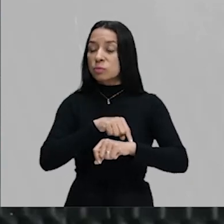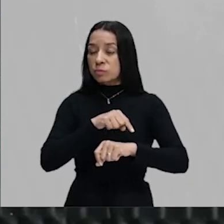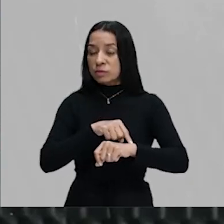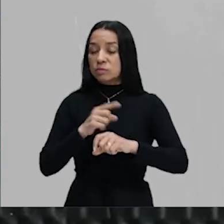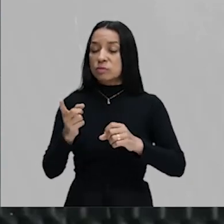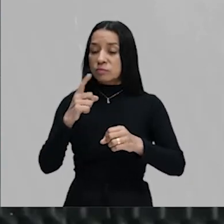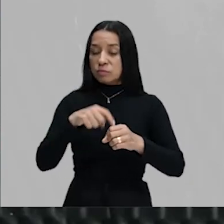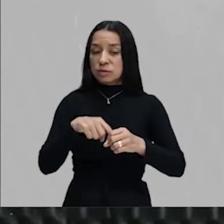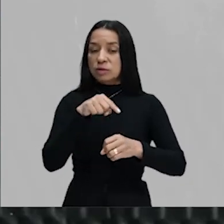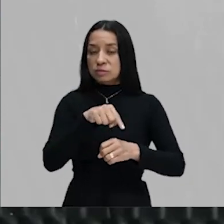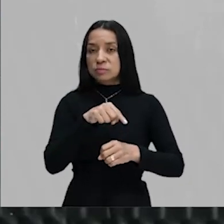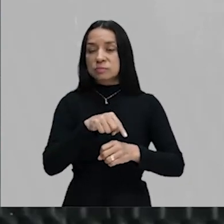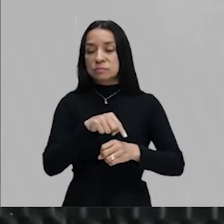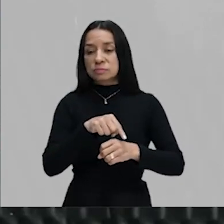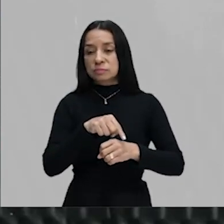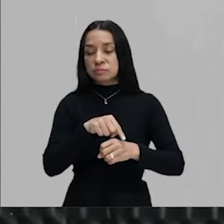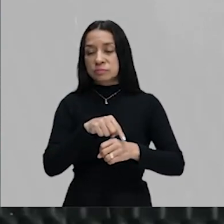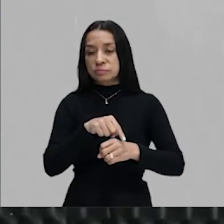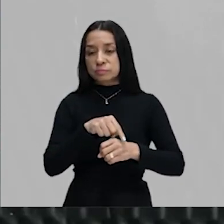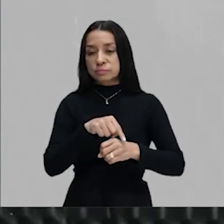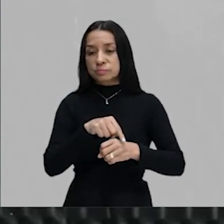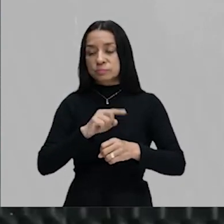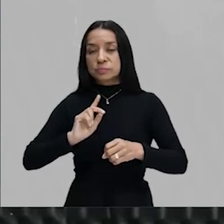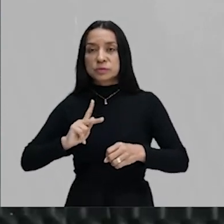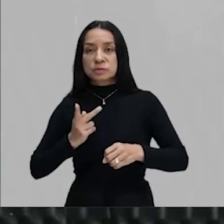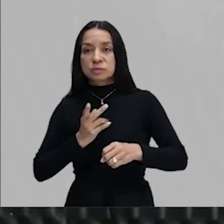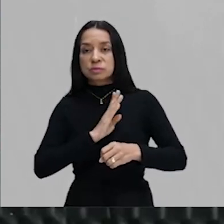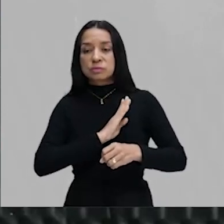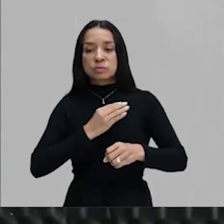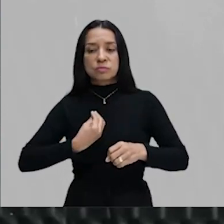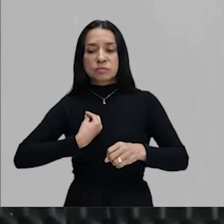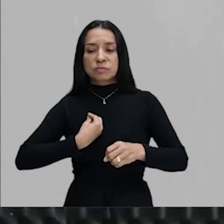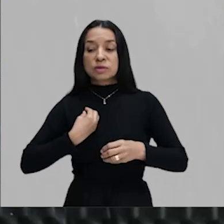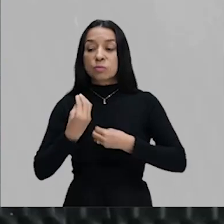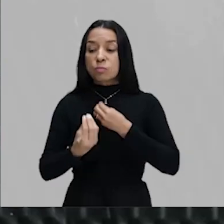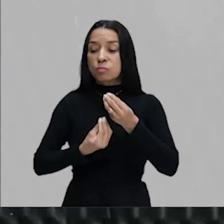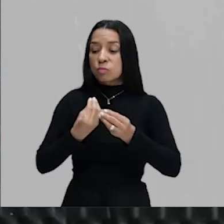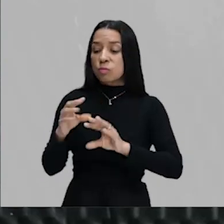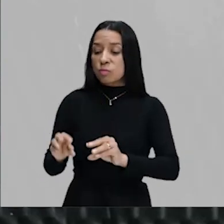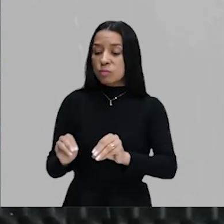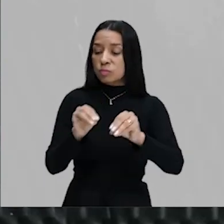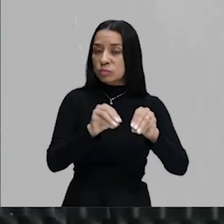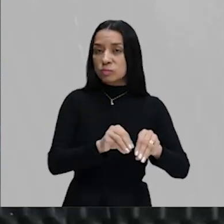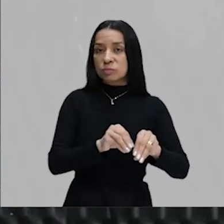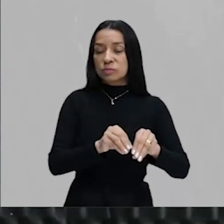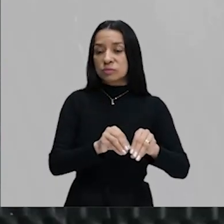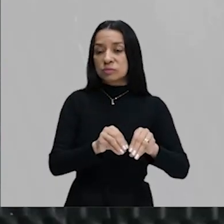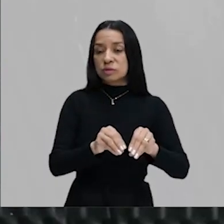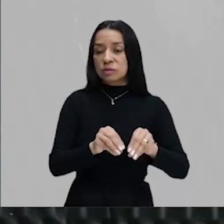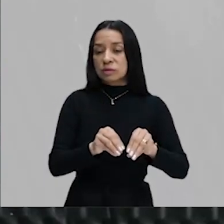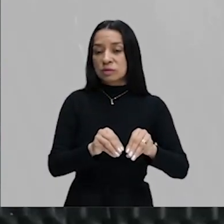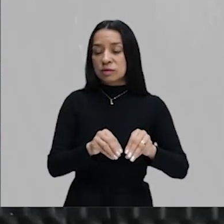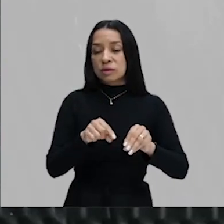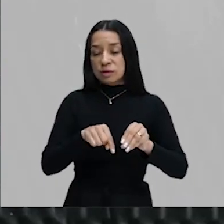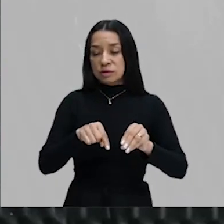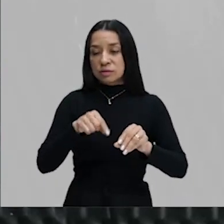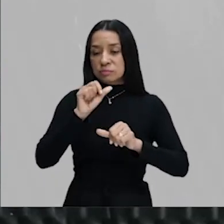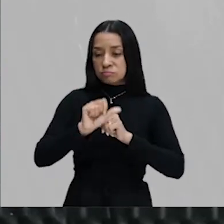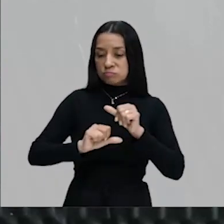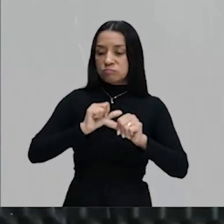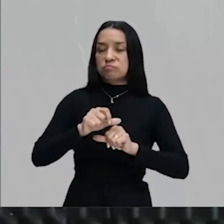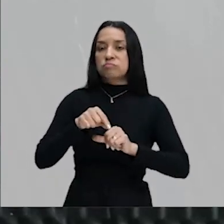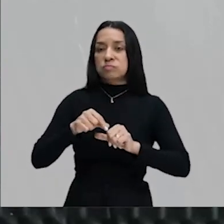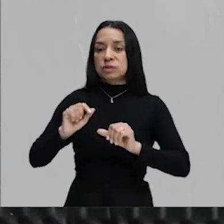Canaã, contou com um breve período que os hebreus viveram como nômades. Eles acabaram, nesse retorno, vivendo